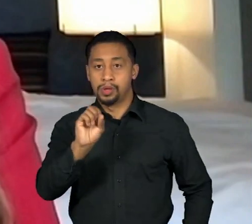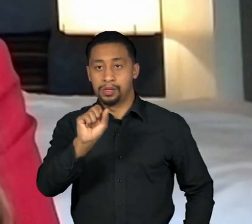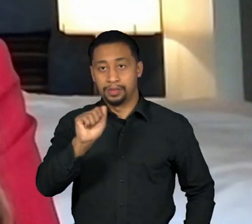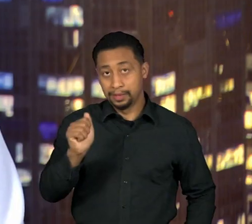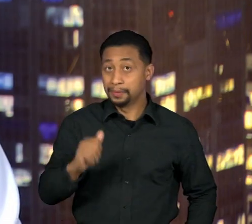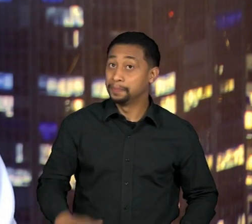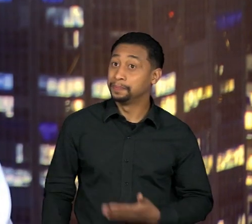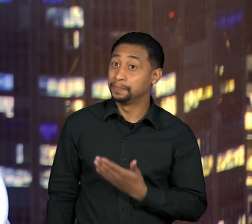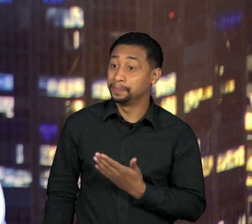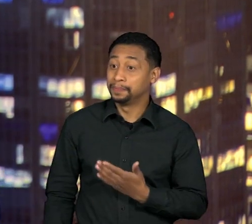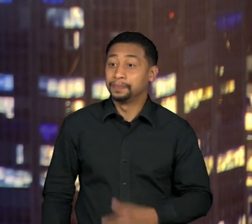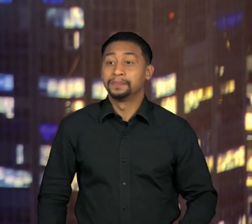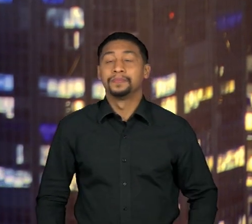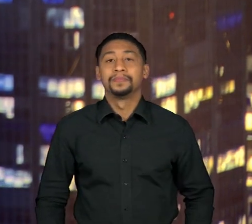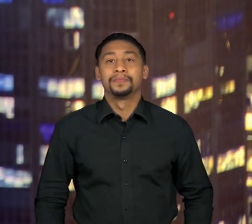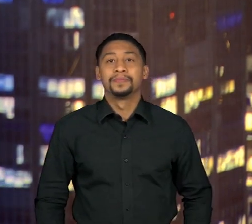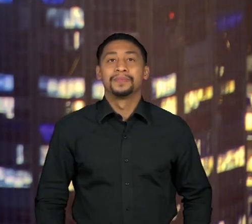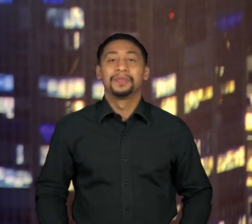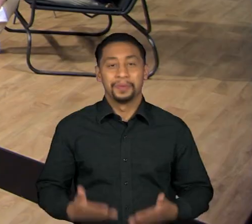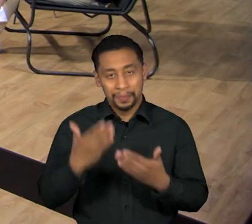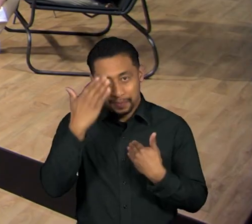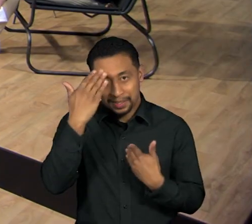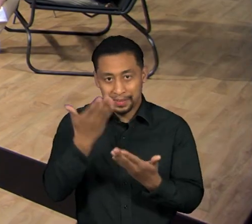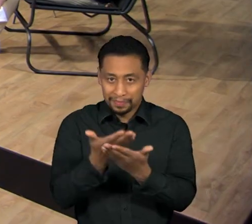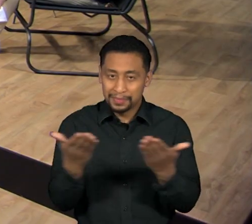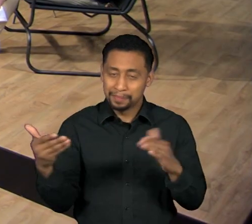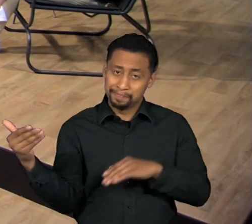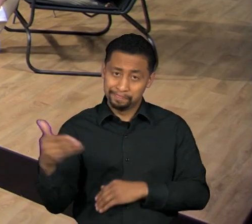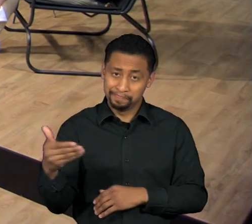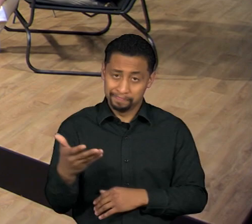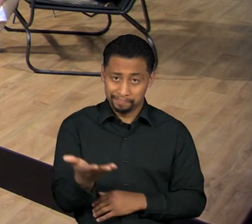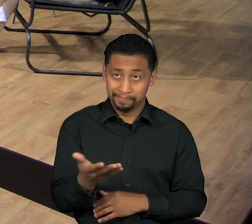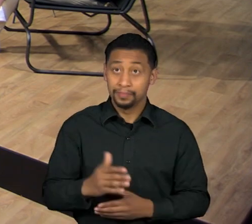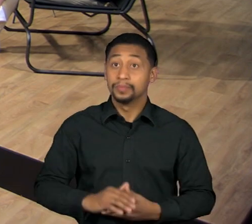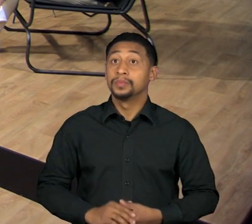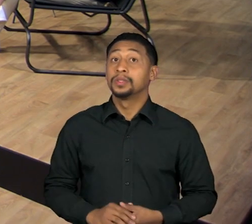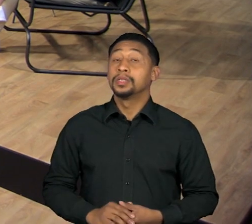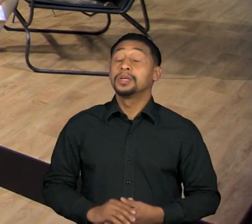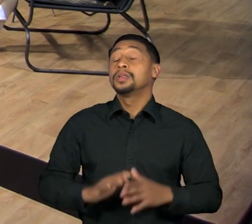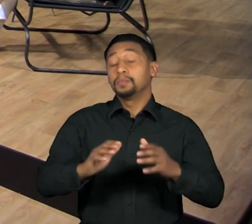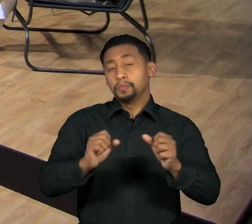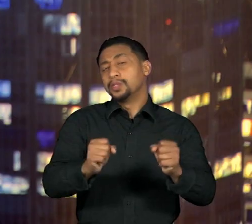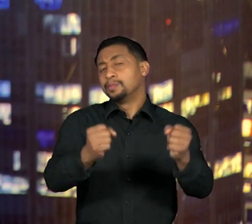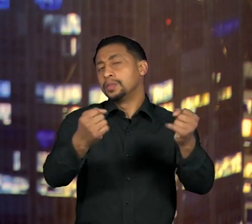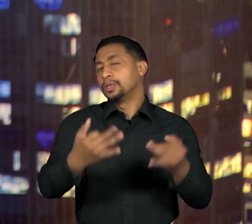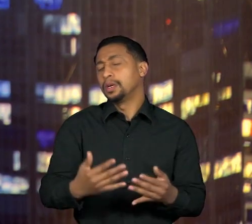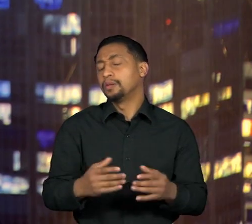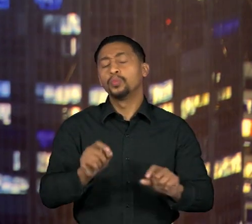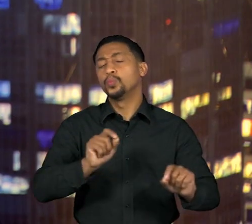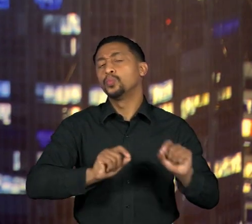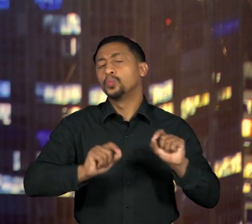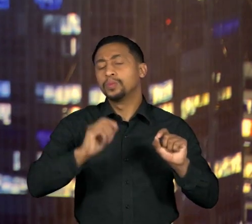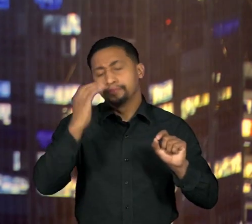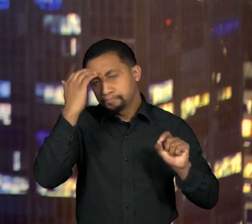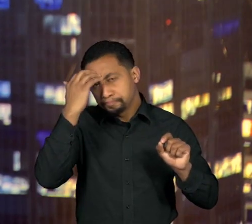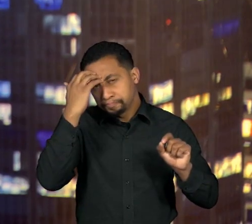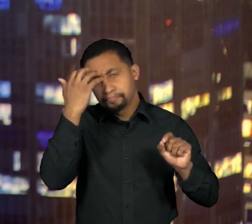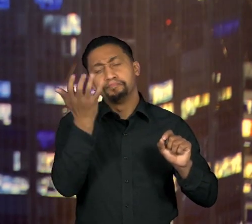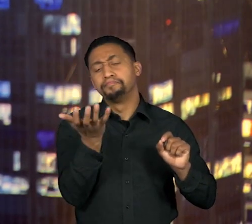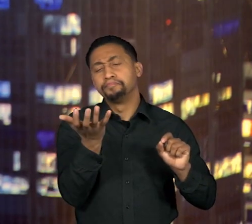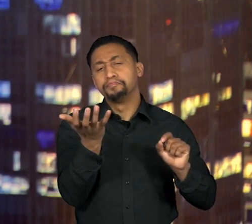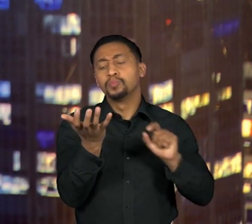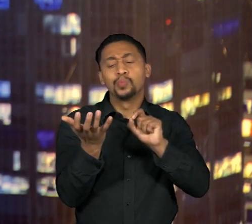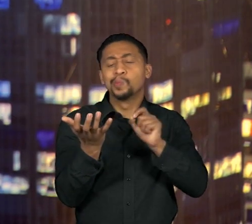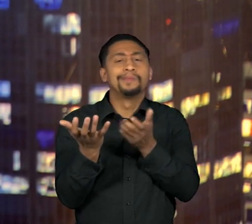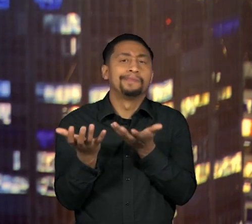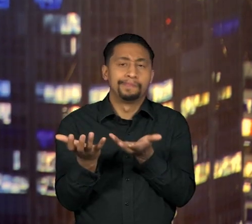Vicari. Obrigada por estarem aqui hoje. Acho que vale começar explicando o que é inteligência artificial. Tem muita confusão ainda, a gente